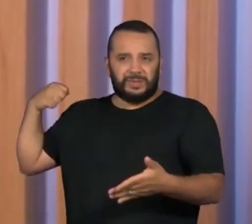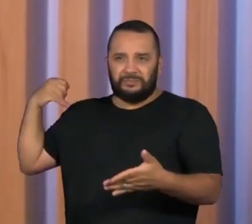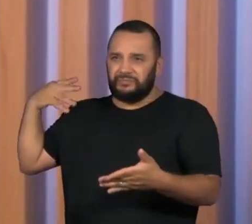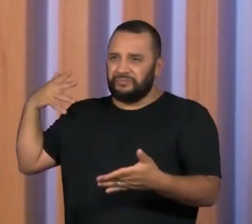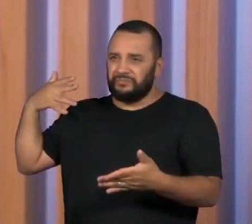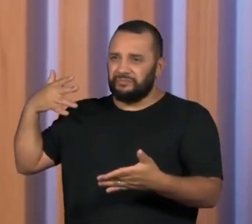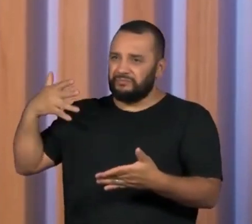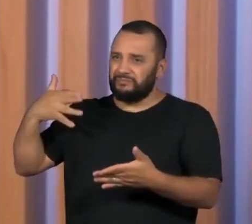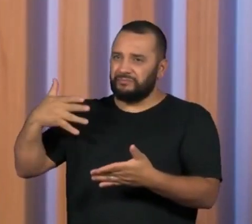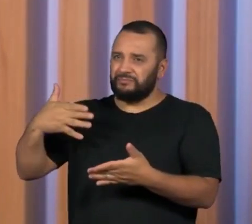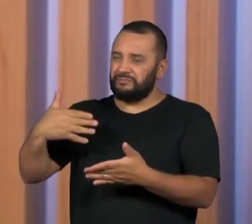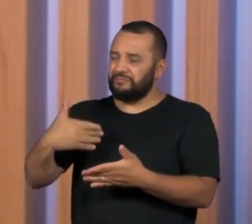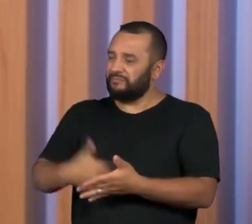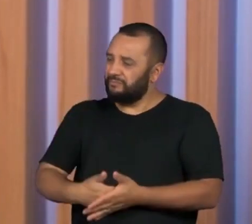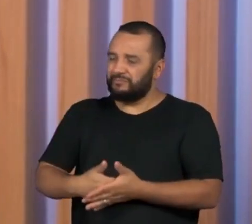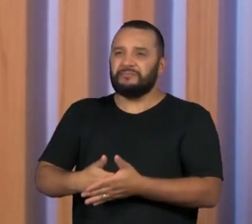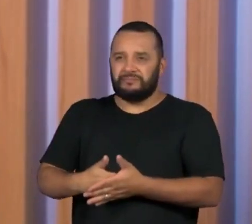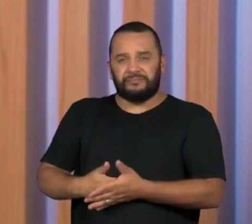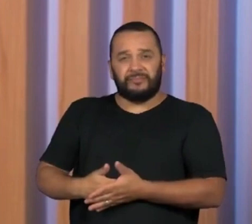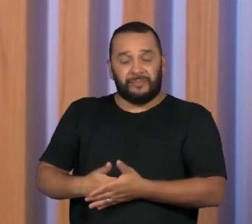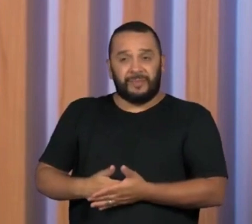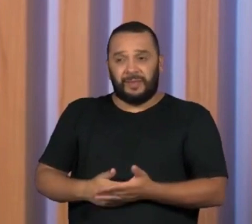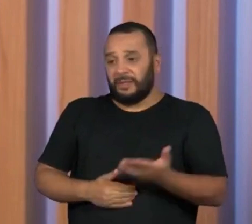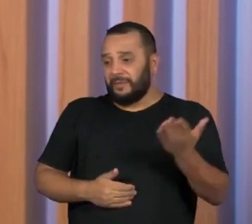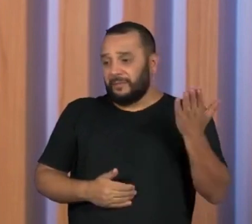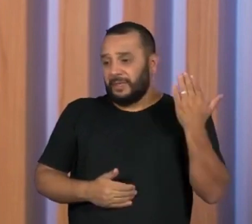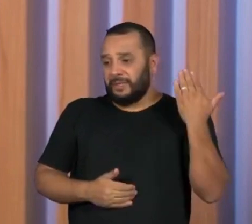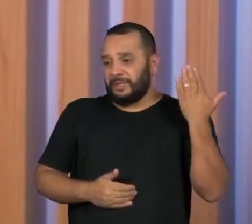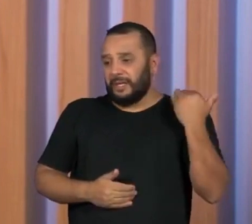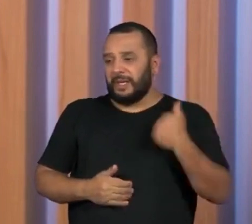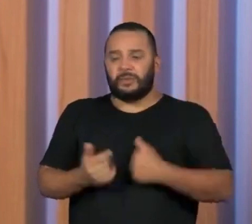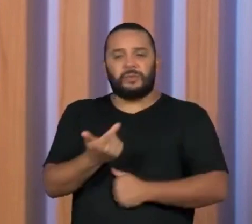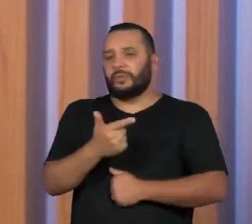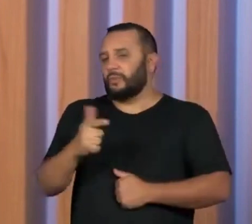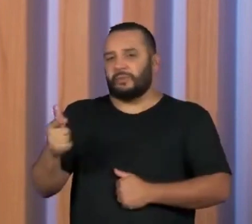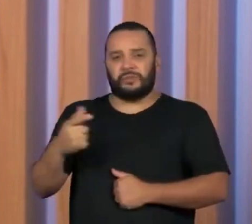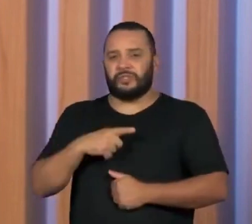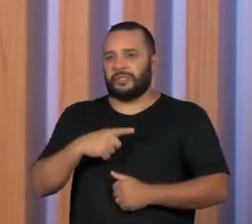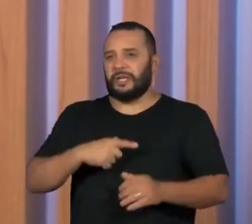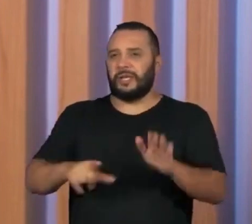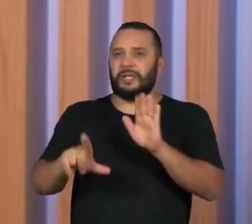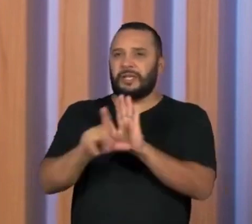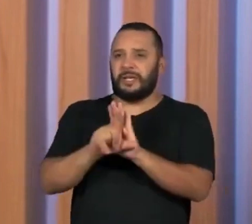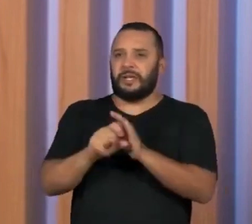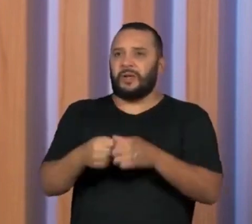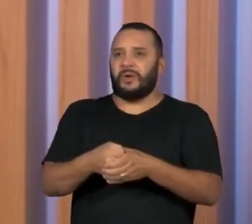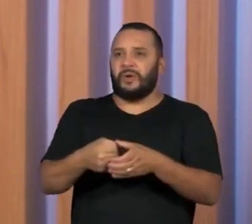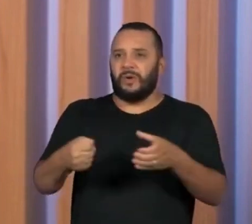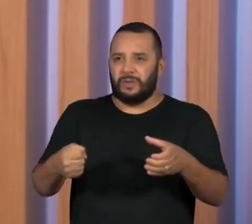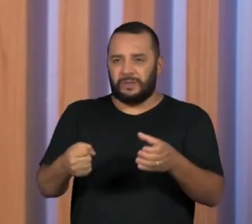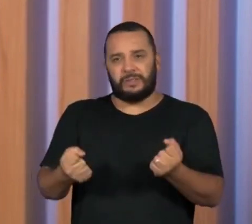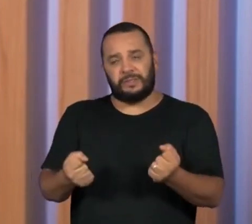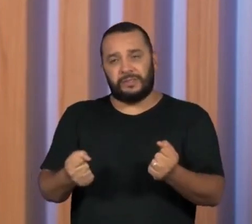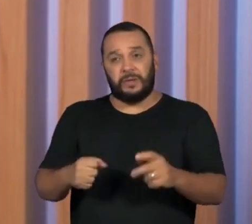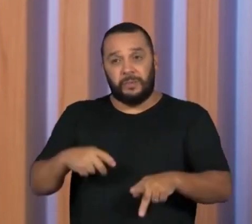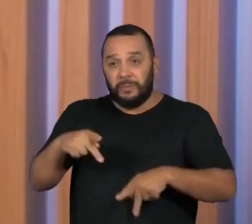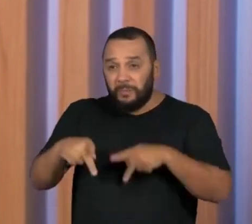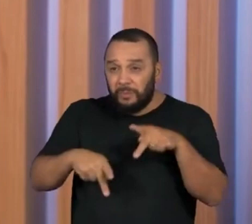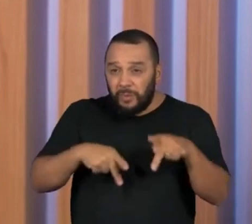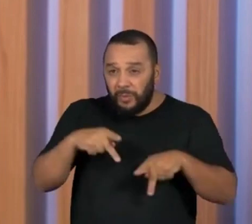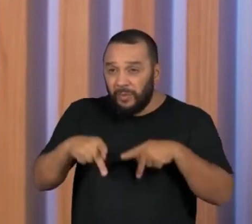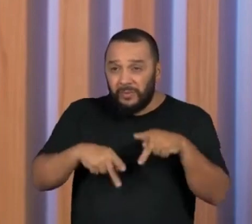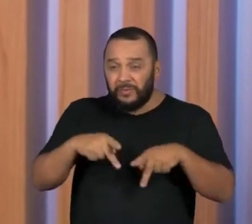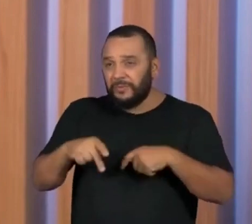o início desse século nós não tínhamos uma política específica de acesso da população negra